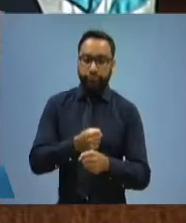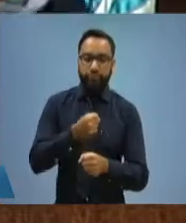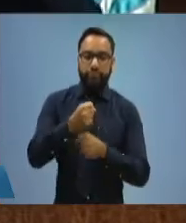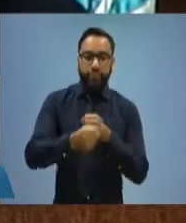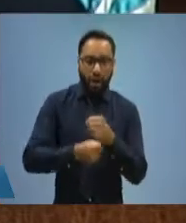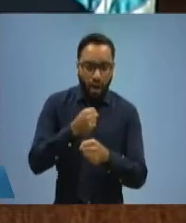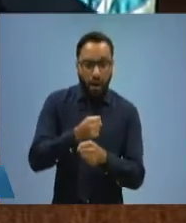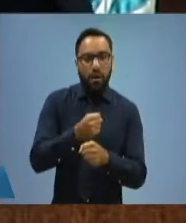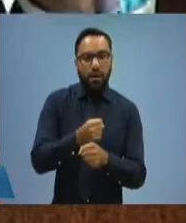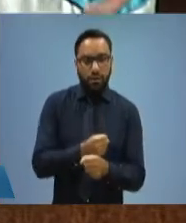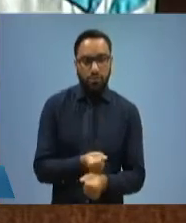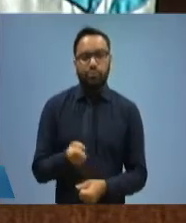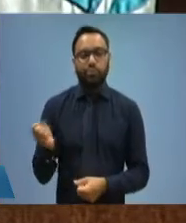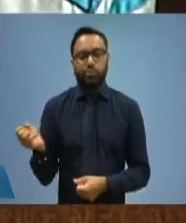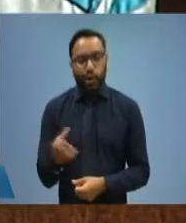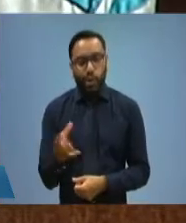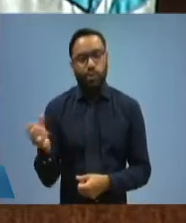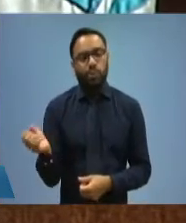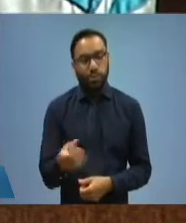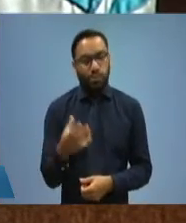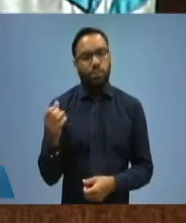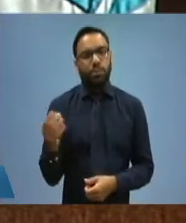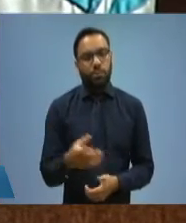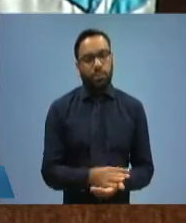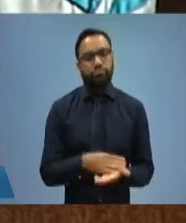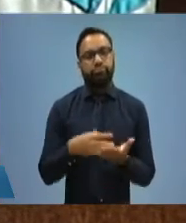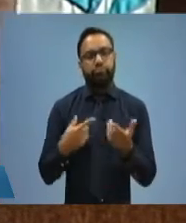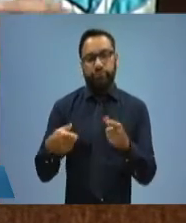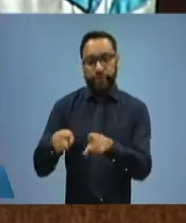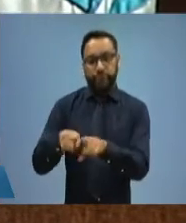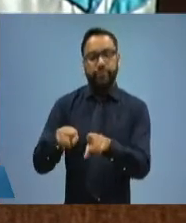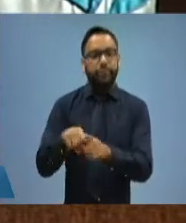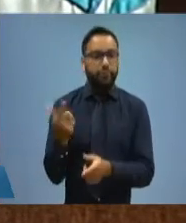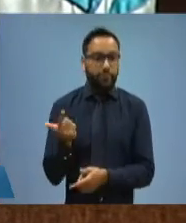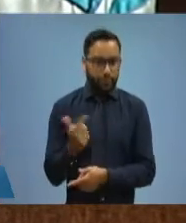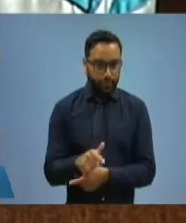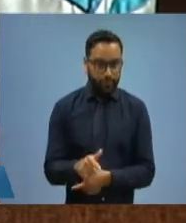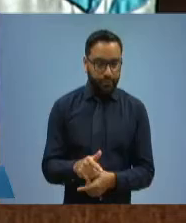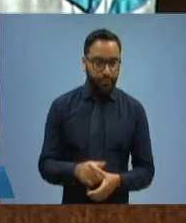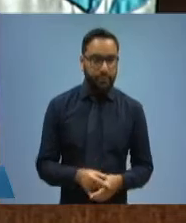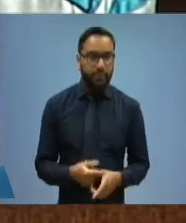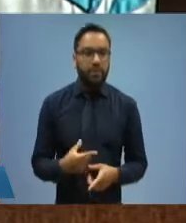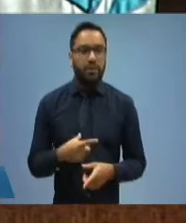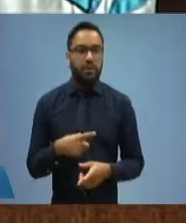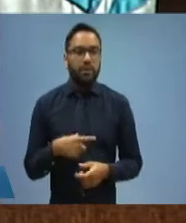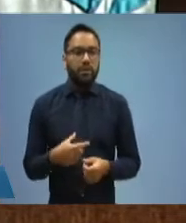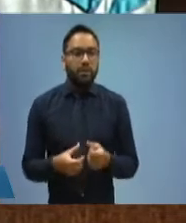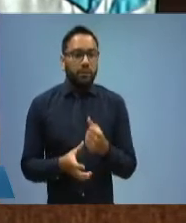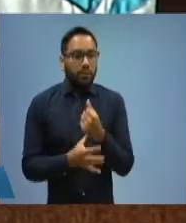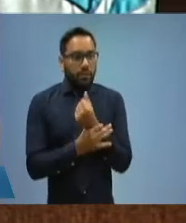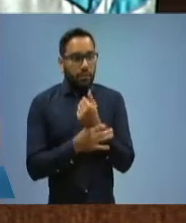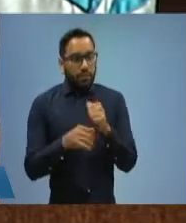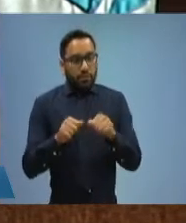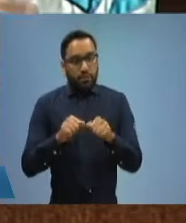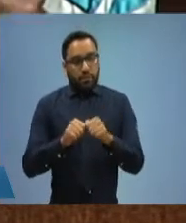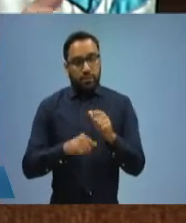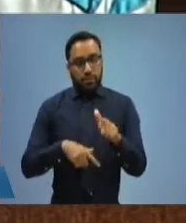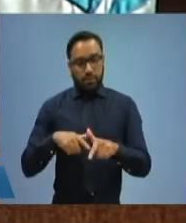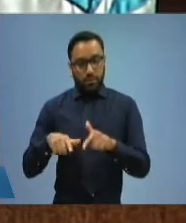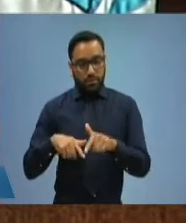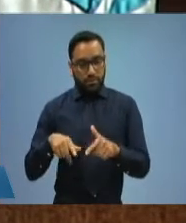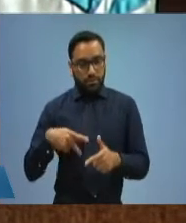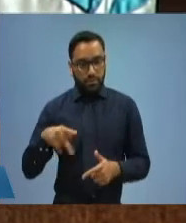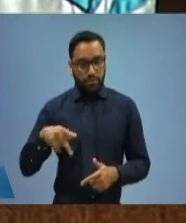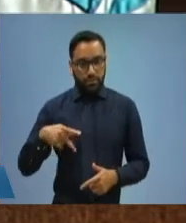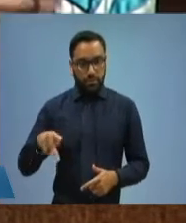garantir aquele termo de cooperação técnica, né? Para garantir que eles possam realizar suas atividades. E mais do que